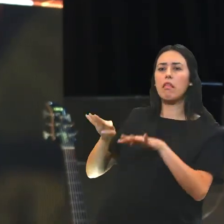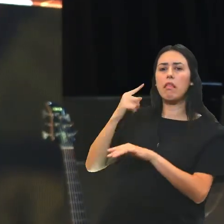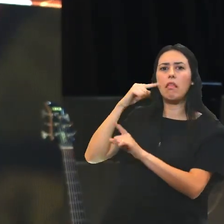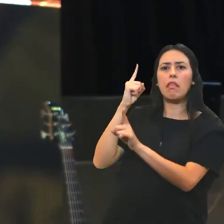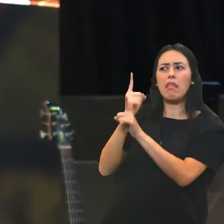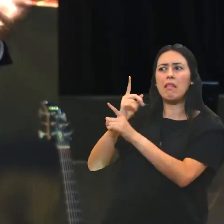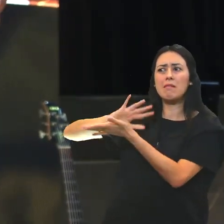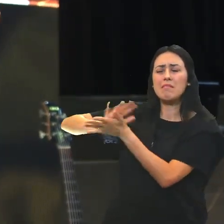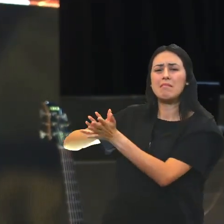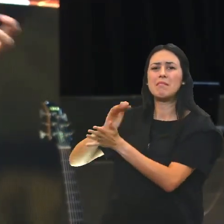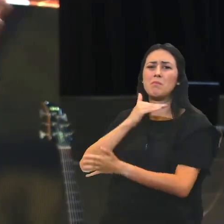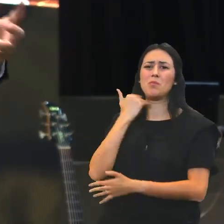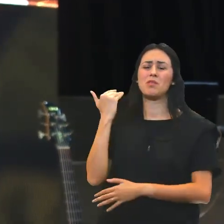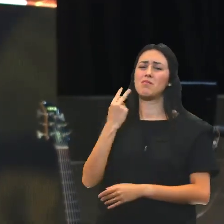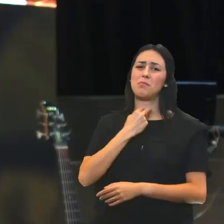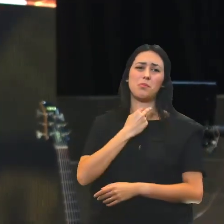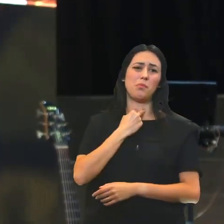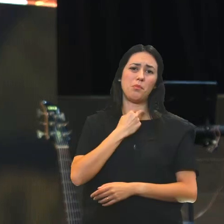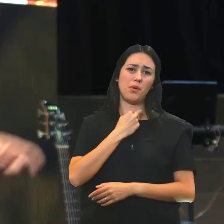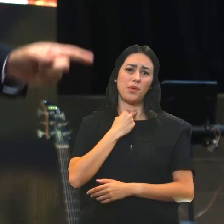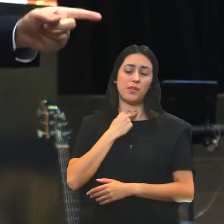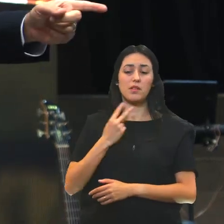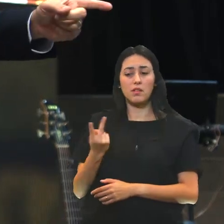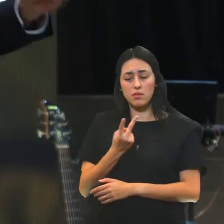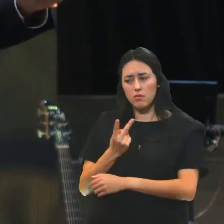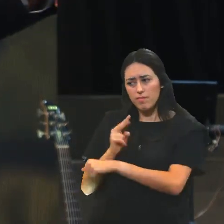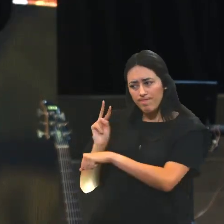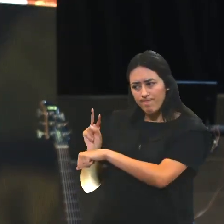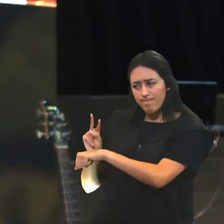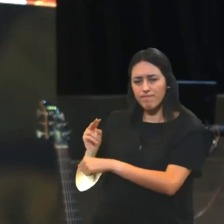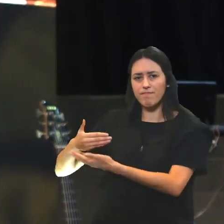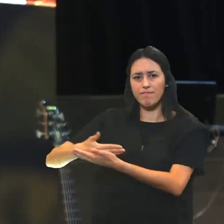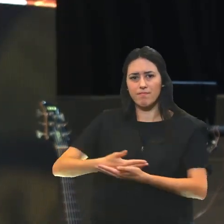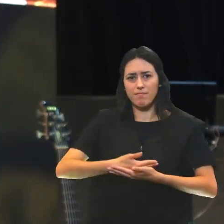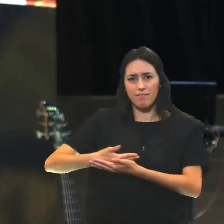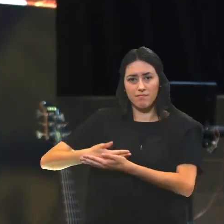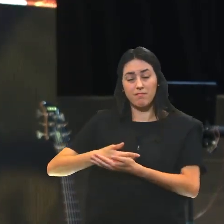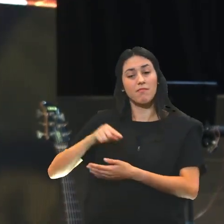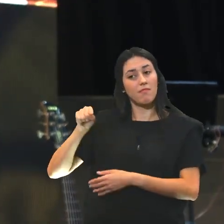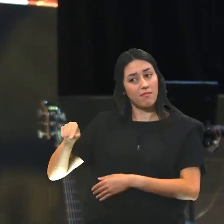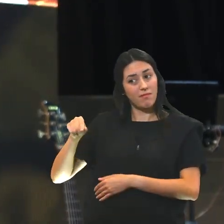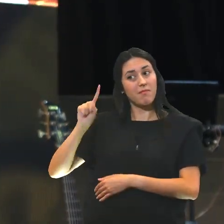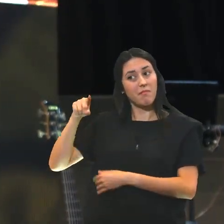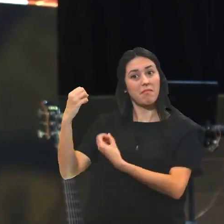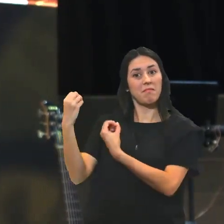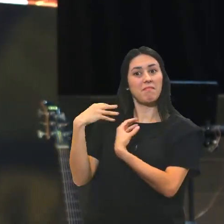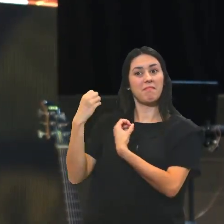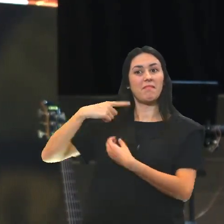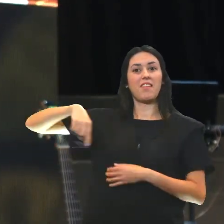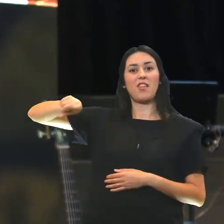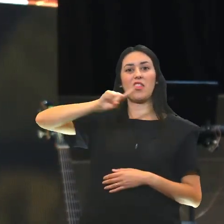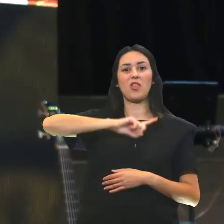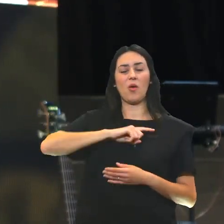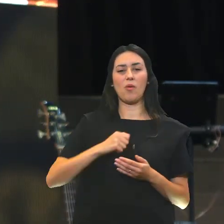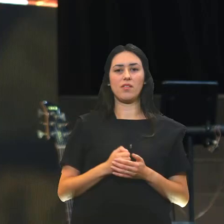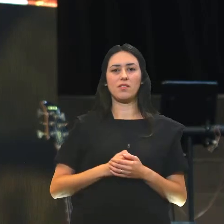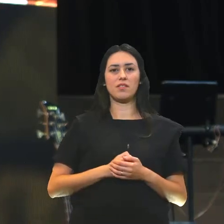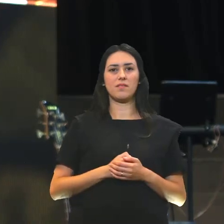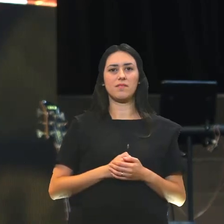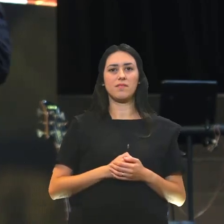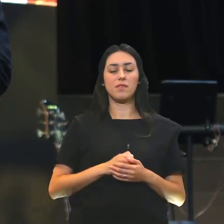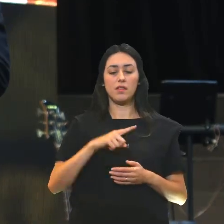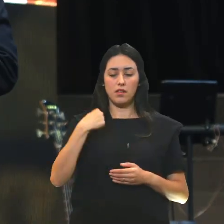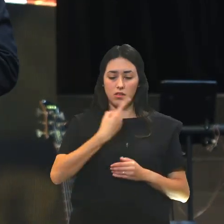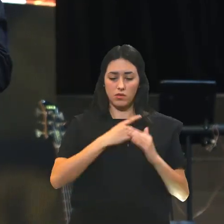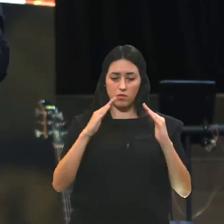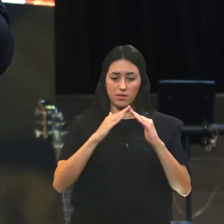destruam. Eles estão lá, protegendo o bebê. E sabe, essa é uma lição para nós. Você precisa fazer do seu lar um